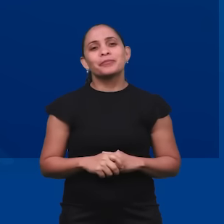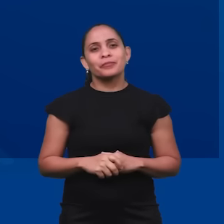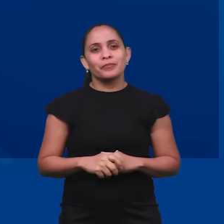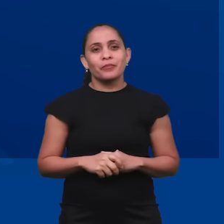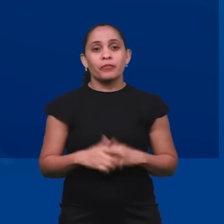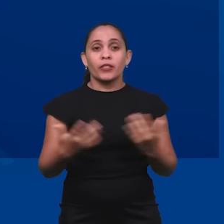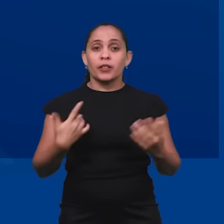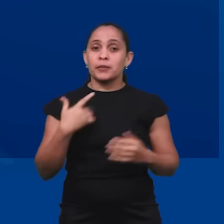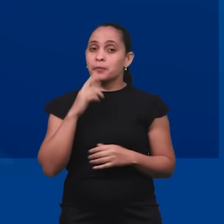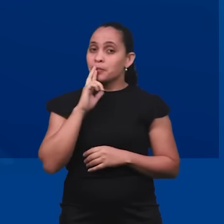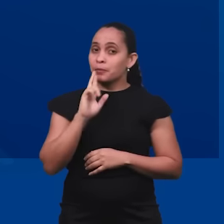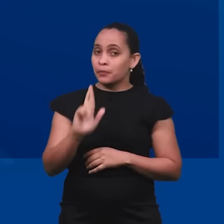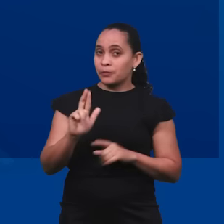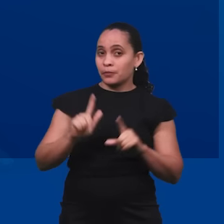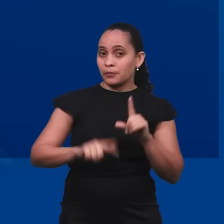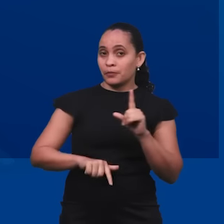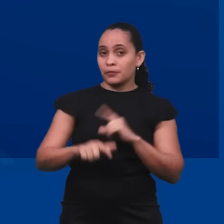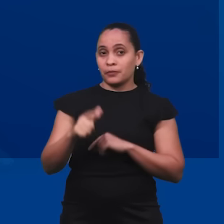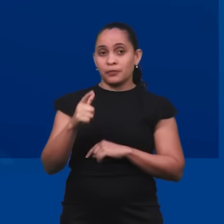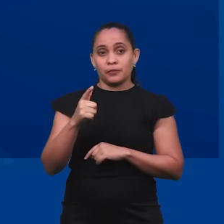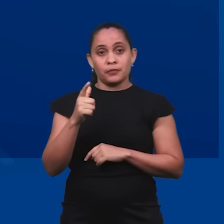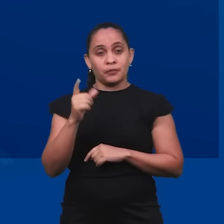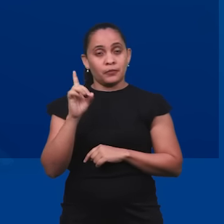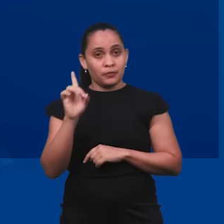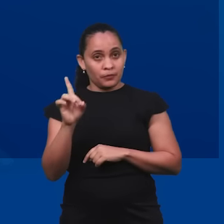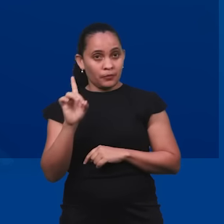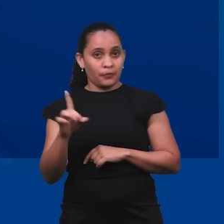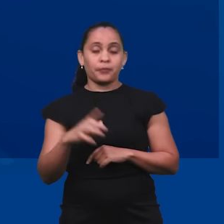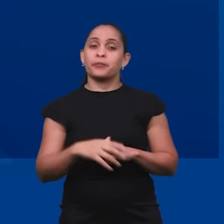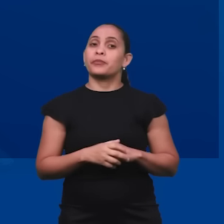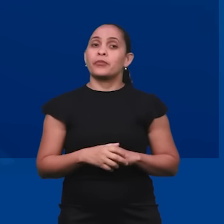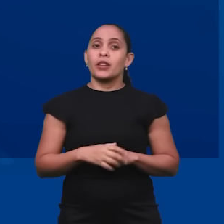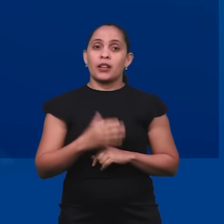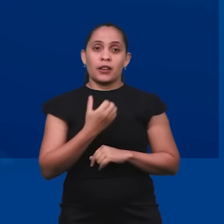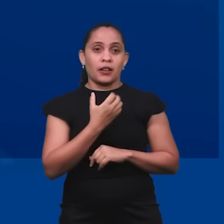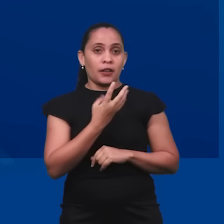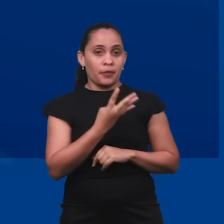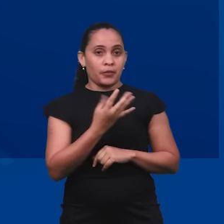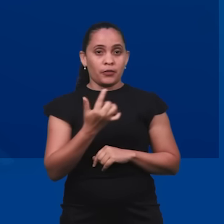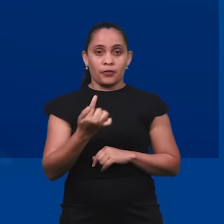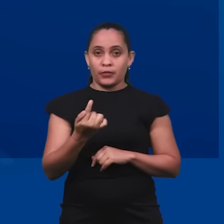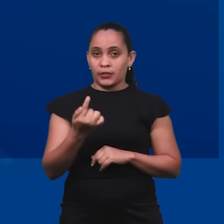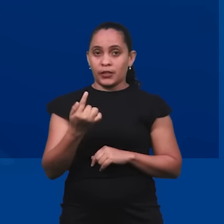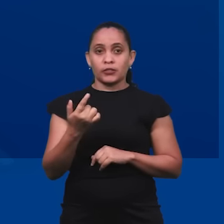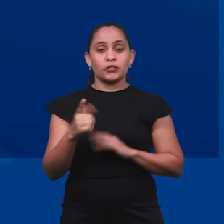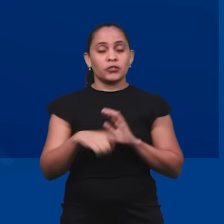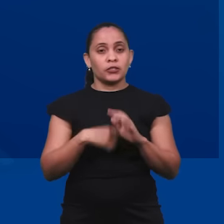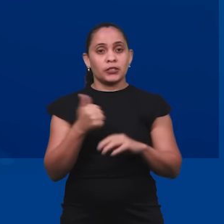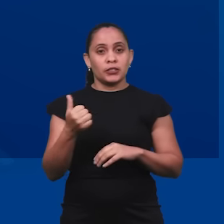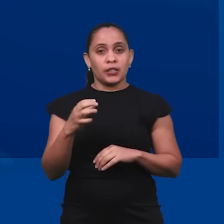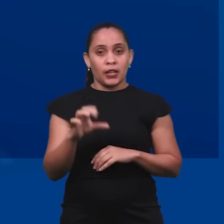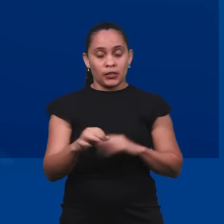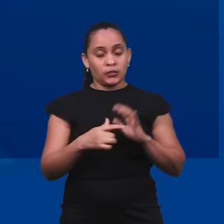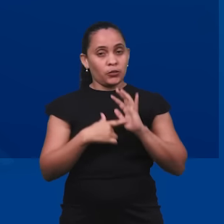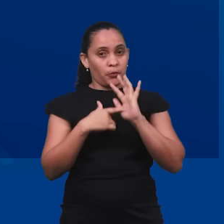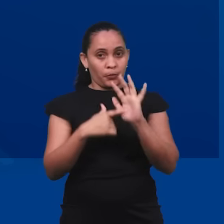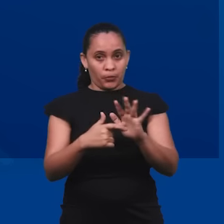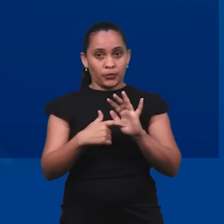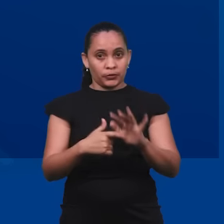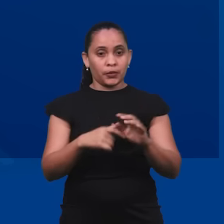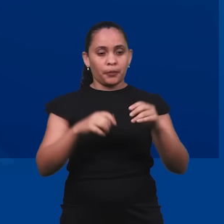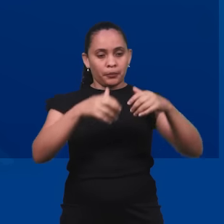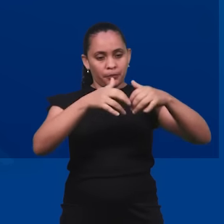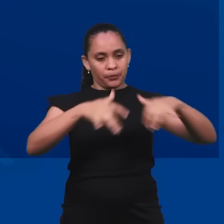pergunta 2, letra D, em Êxodo, capítulo 27, verso 16, diz que a porta do tabernáculo